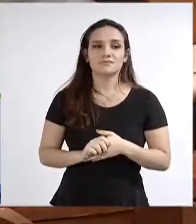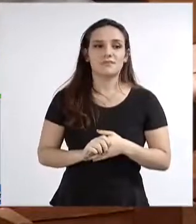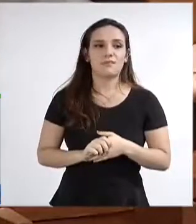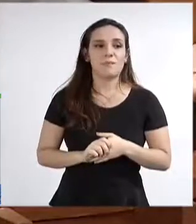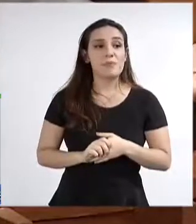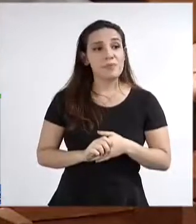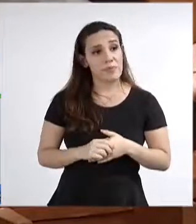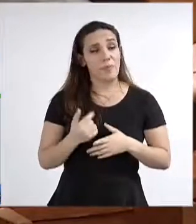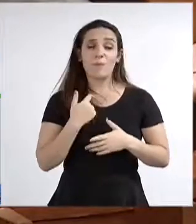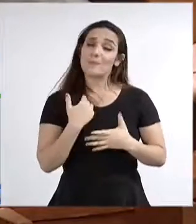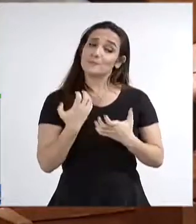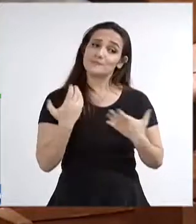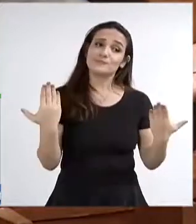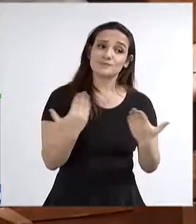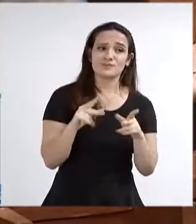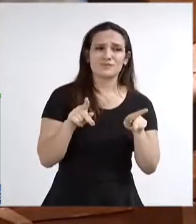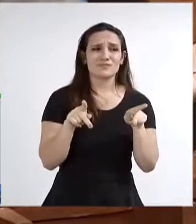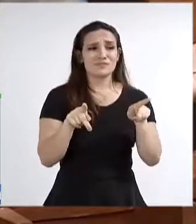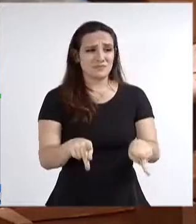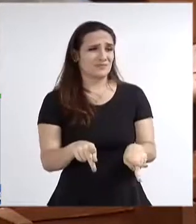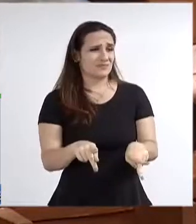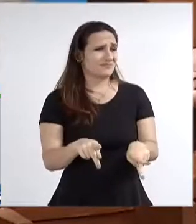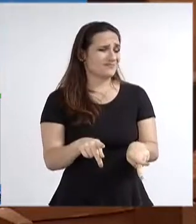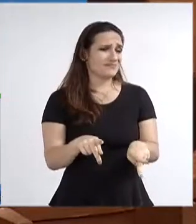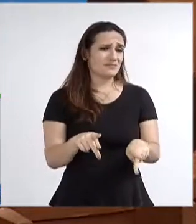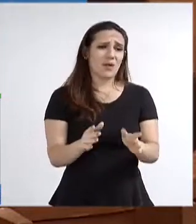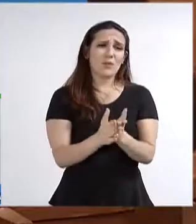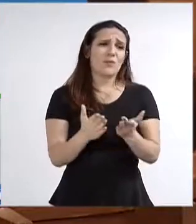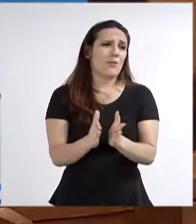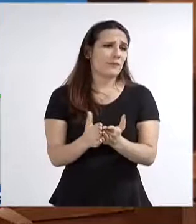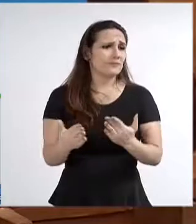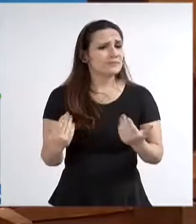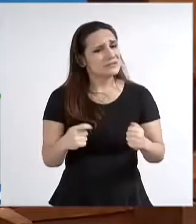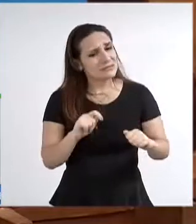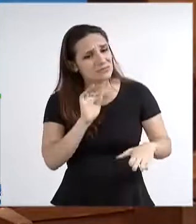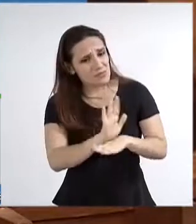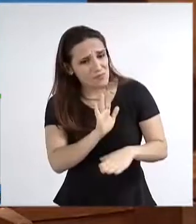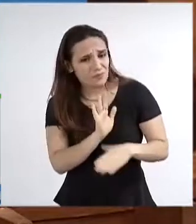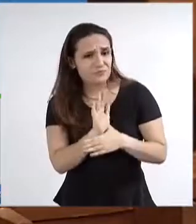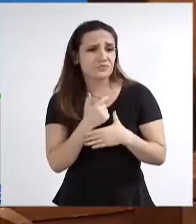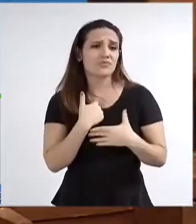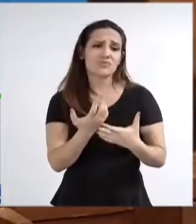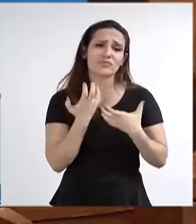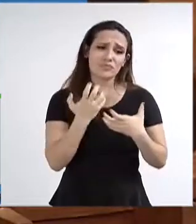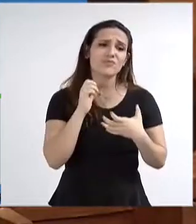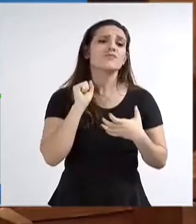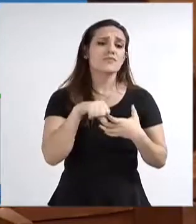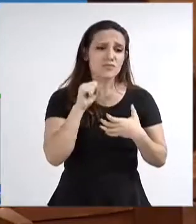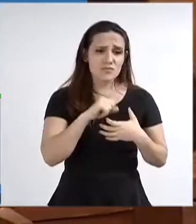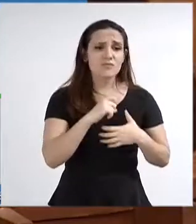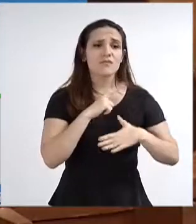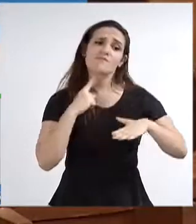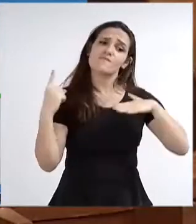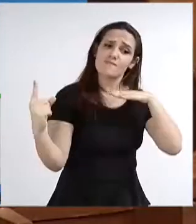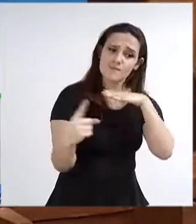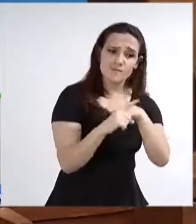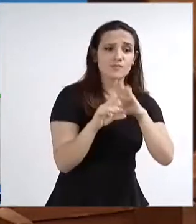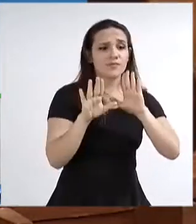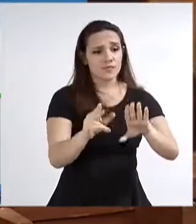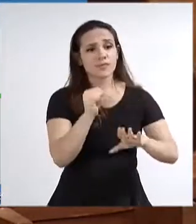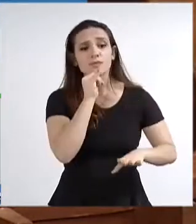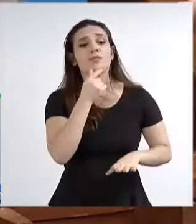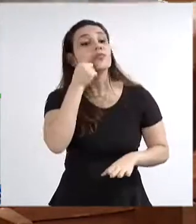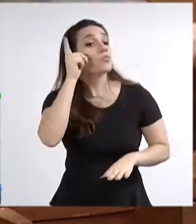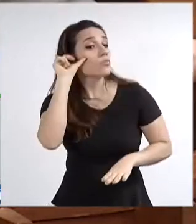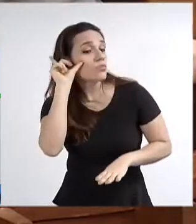população, principalmente aquela população mais desassistida, ela possa ser atendida. Ontem, por